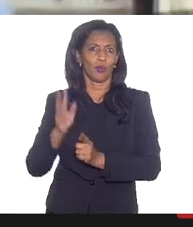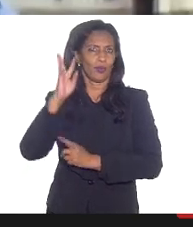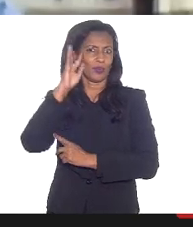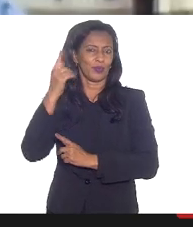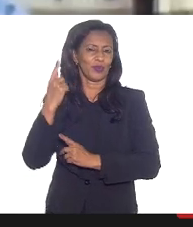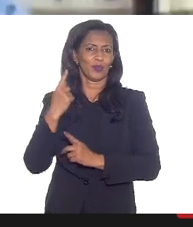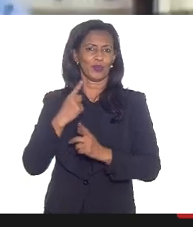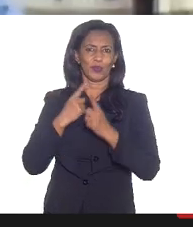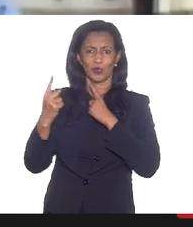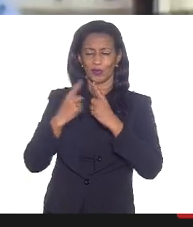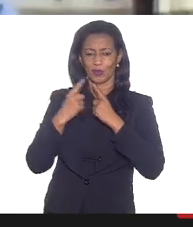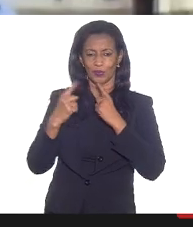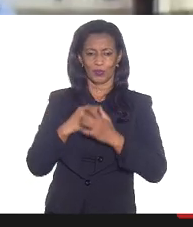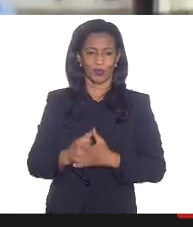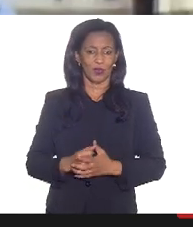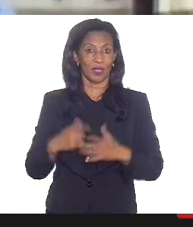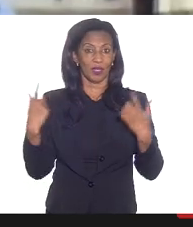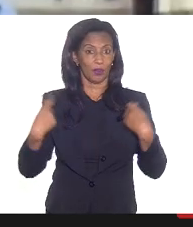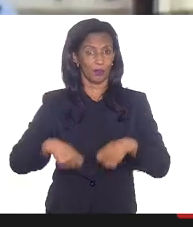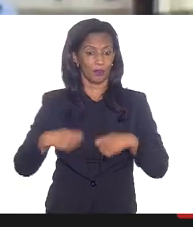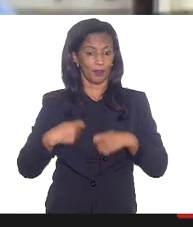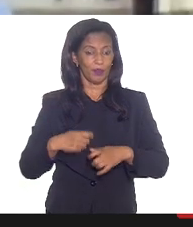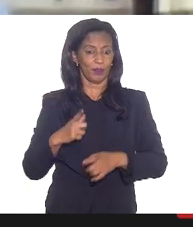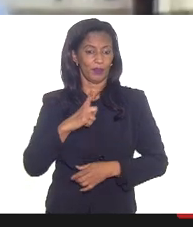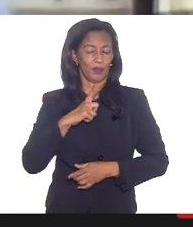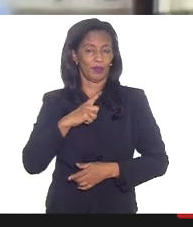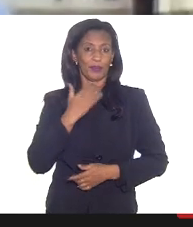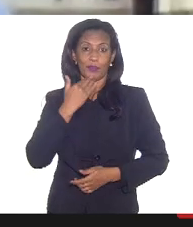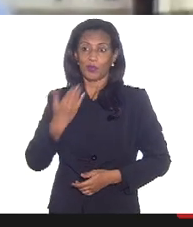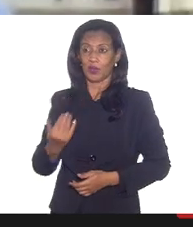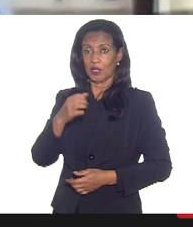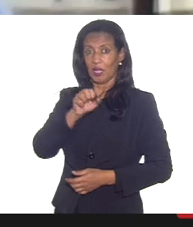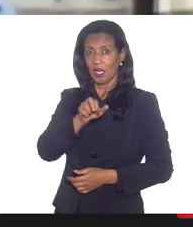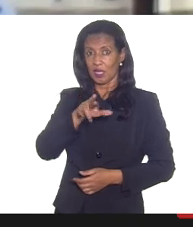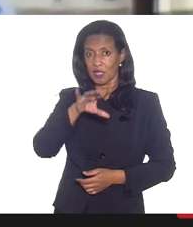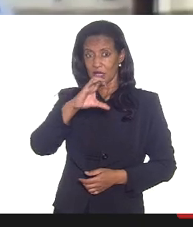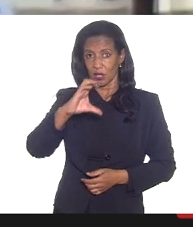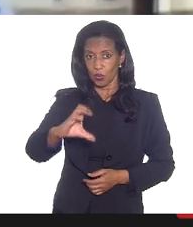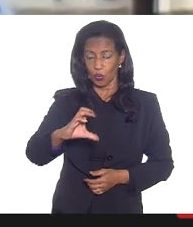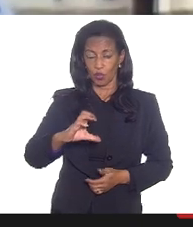nós sugerimos à SEDUC para